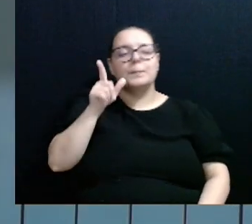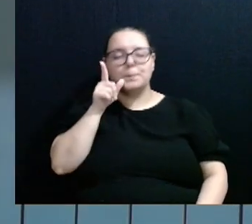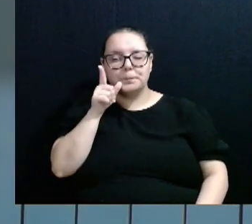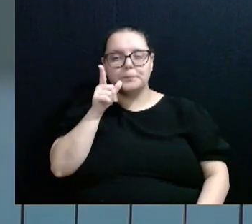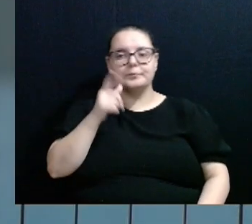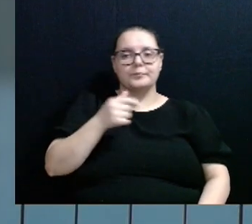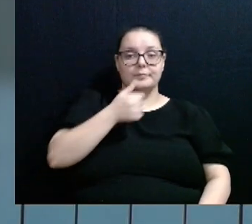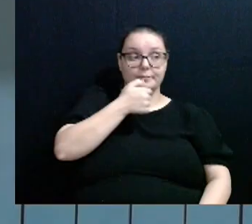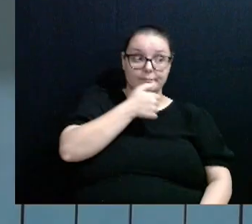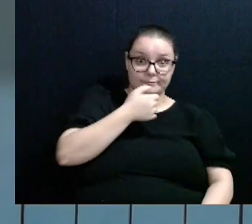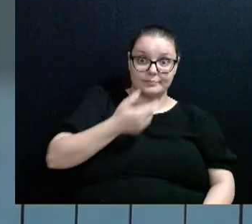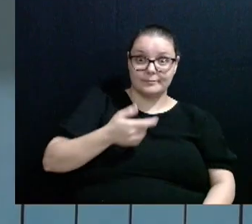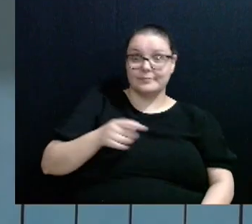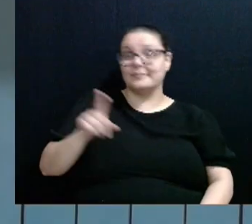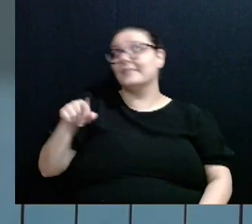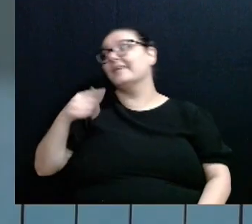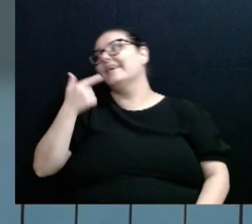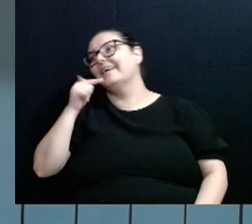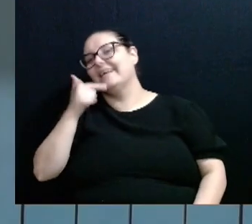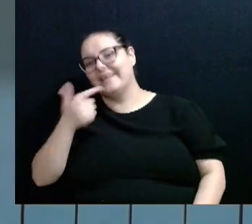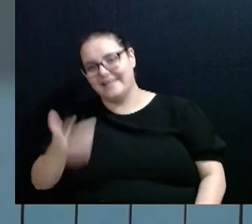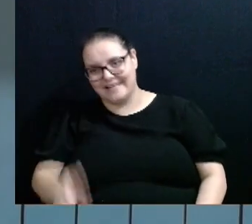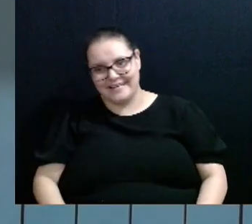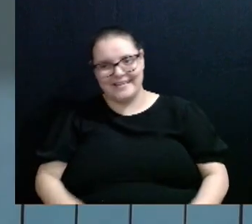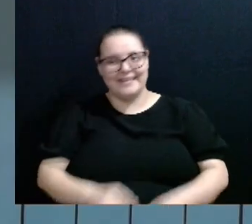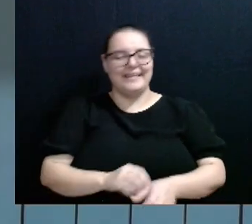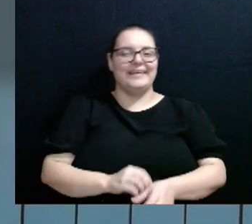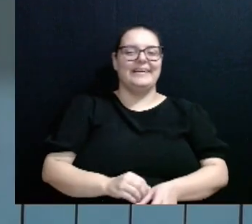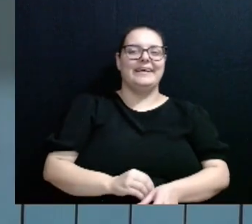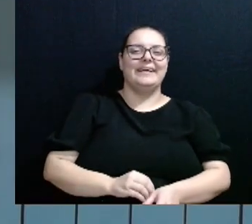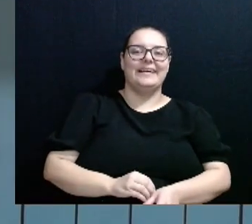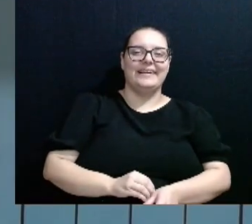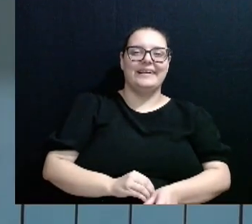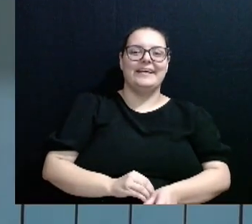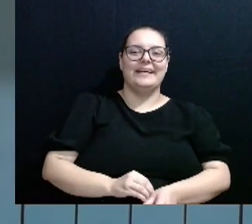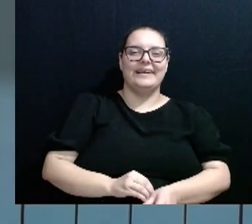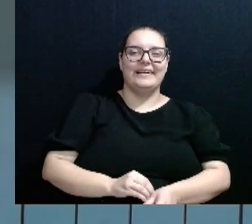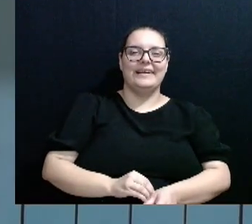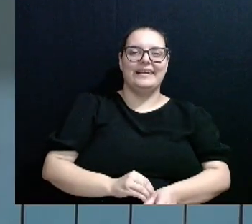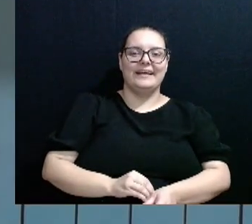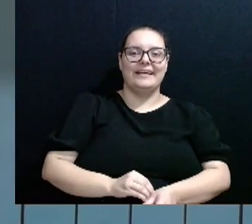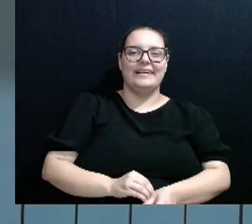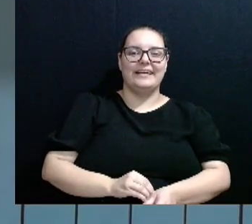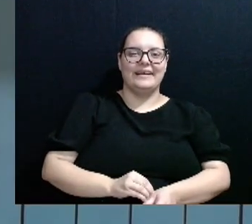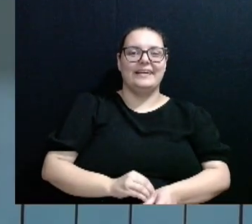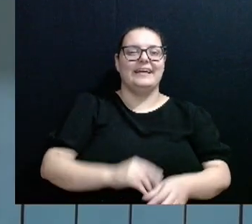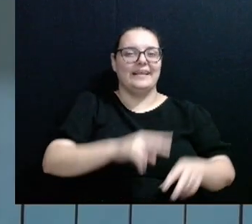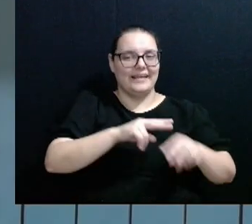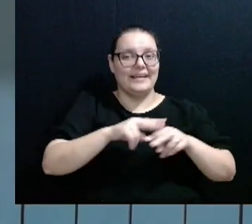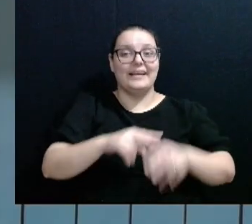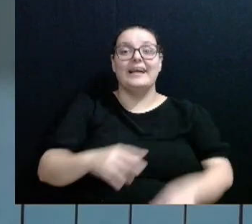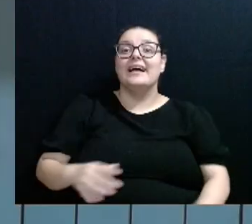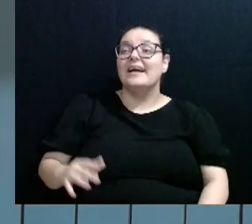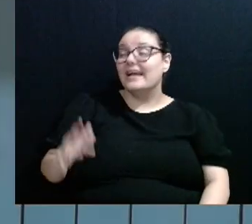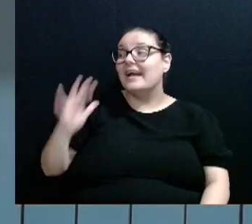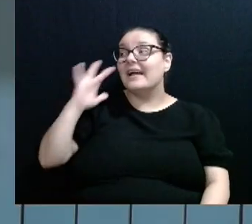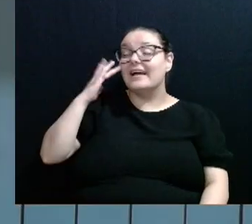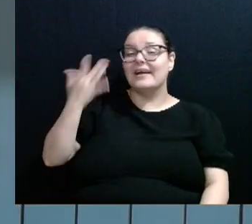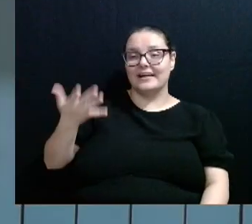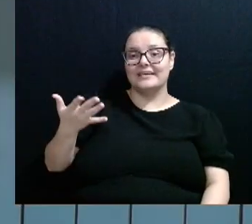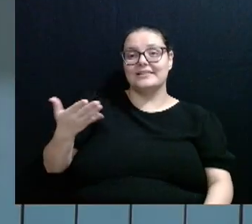o açúcar, né? O açúcar que é visto como um vilão aí. Hoje, o açúcar que é o